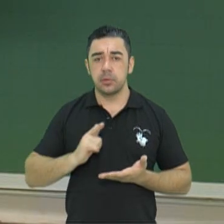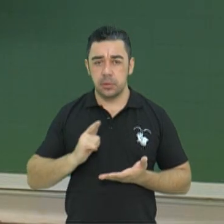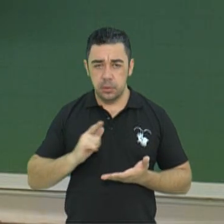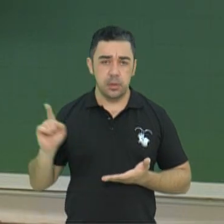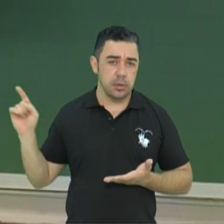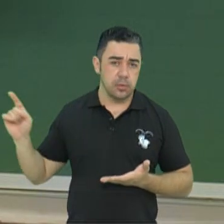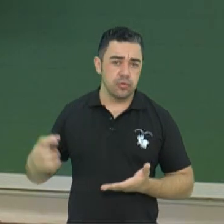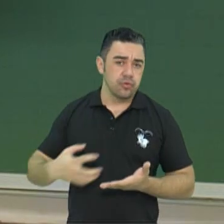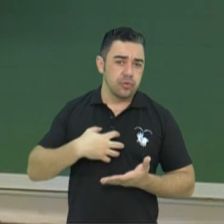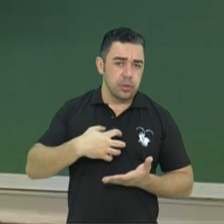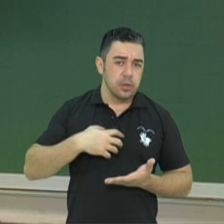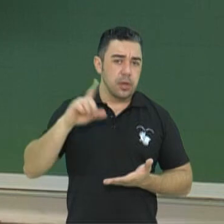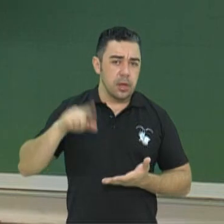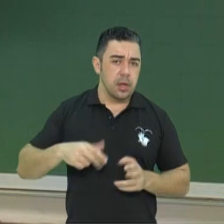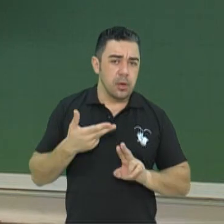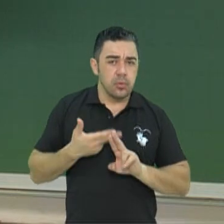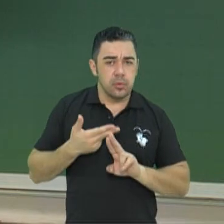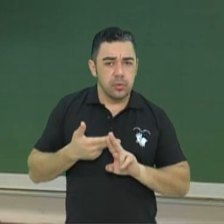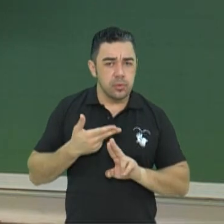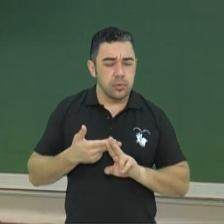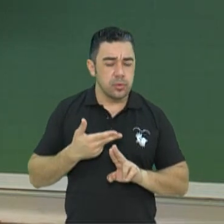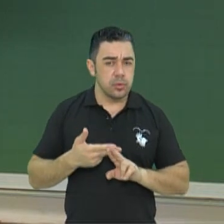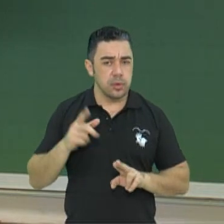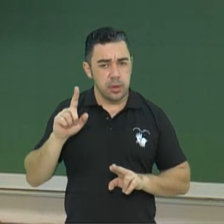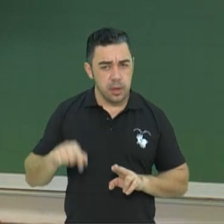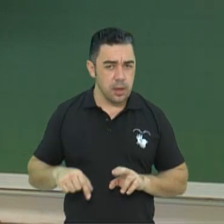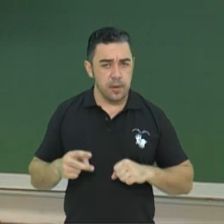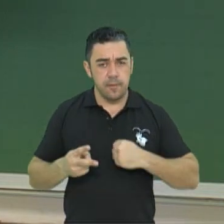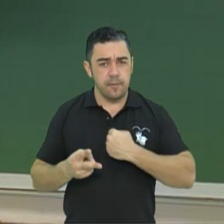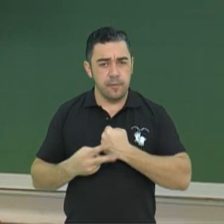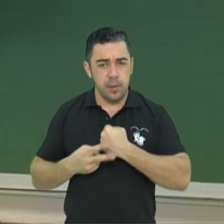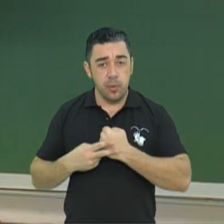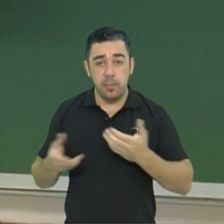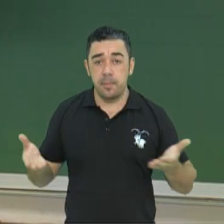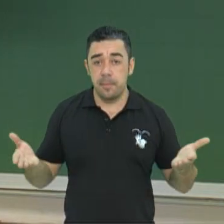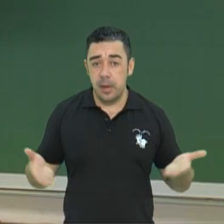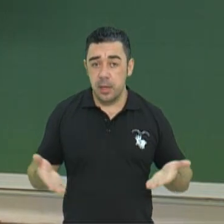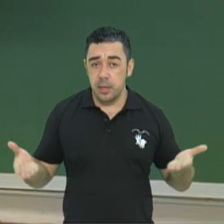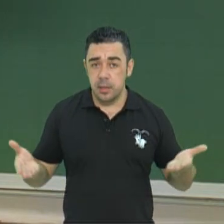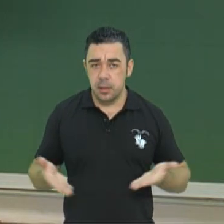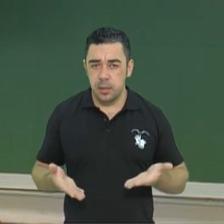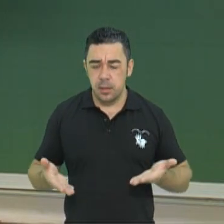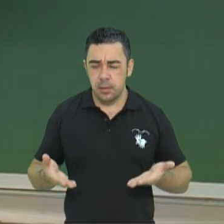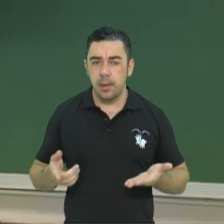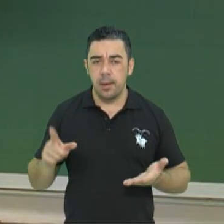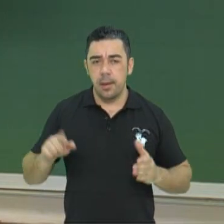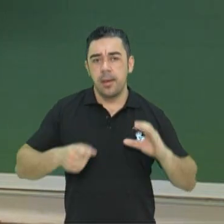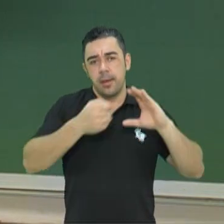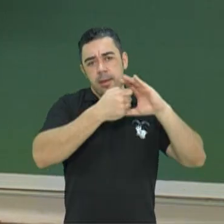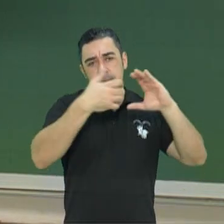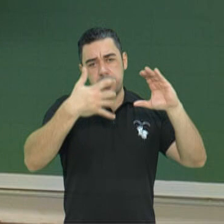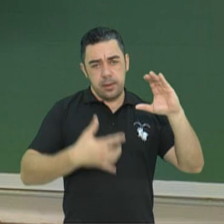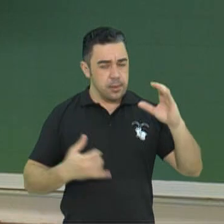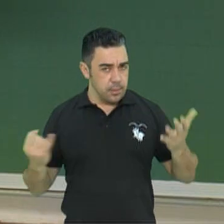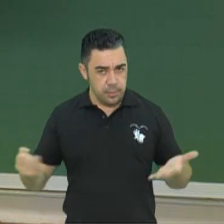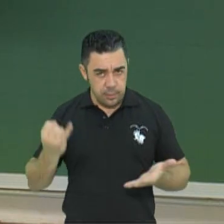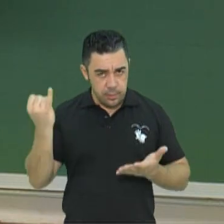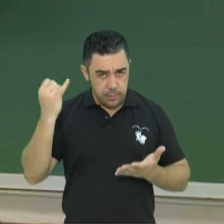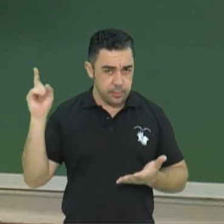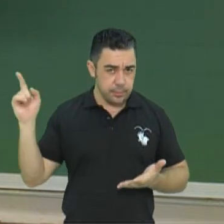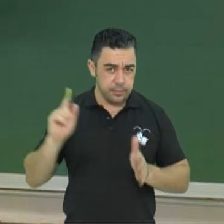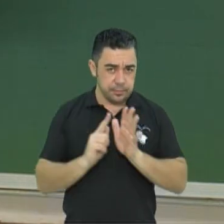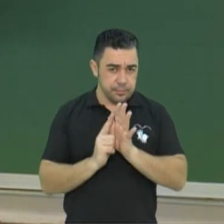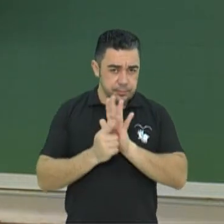a forma verbal utilizada é a forma verbal no presente, como uma característica bem importante deste